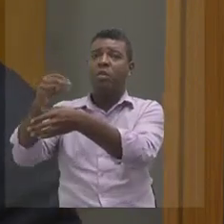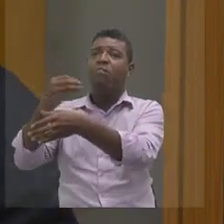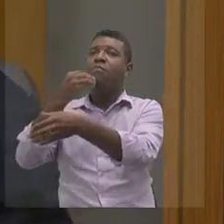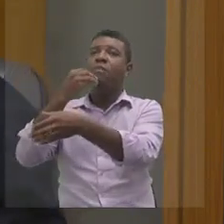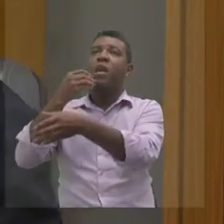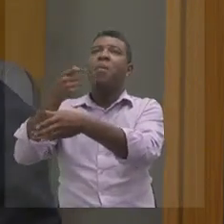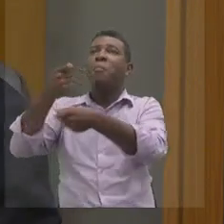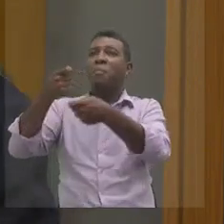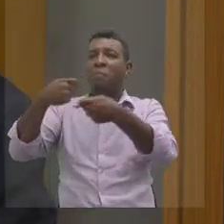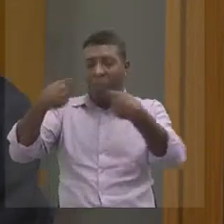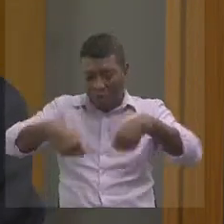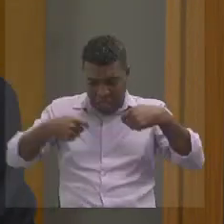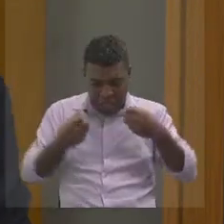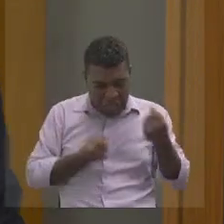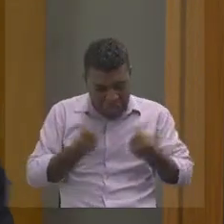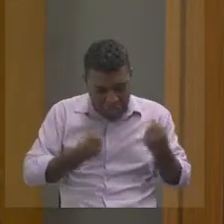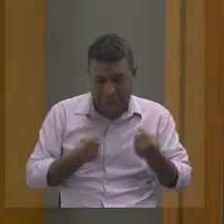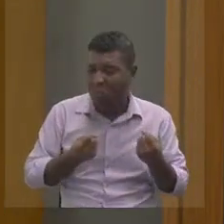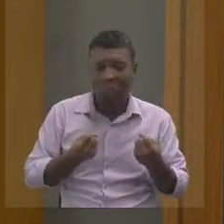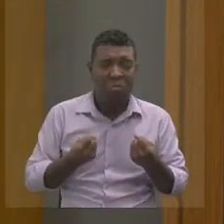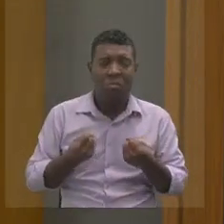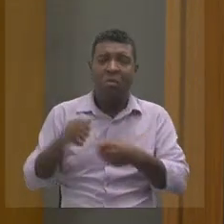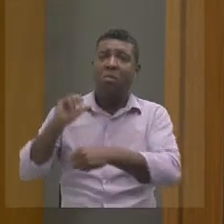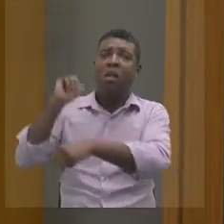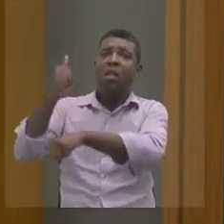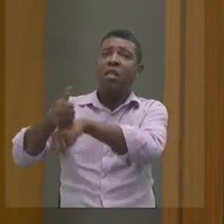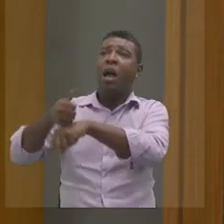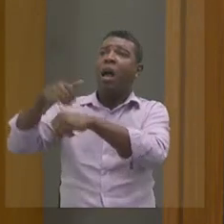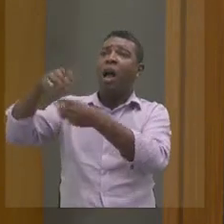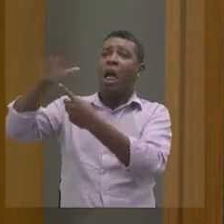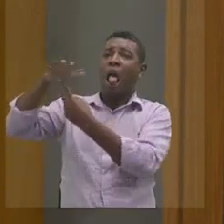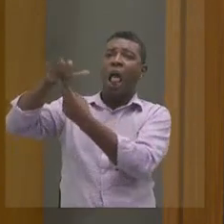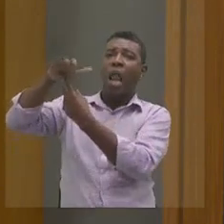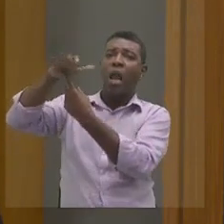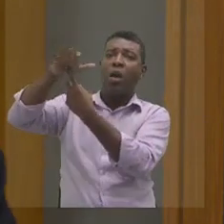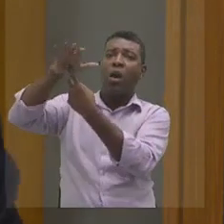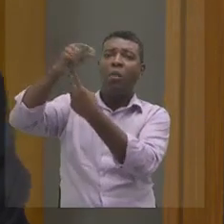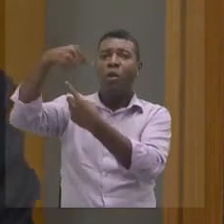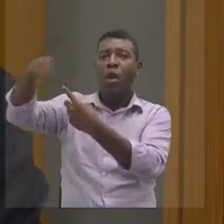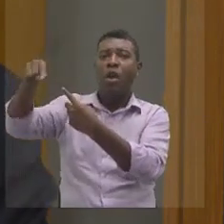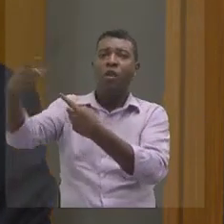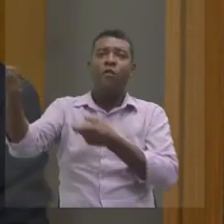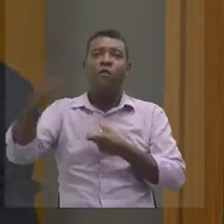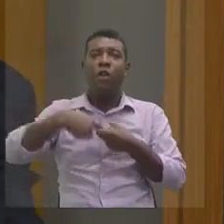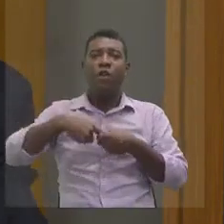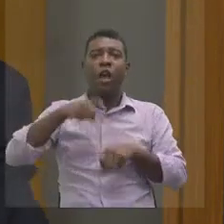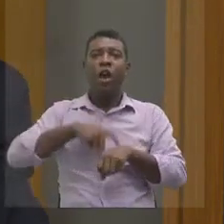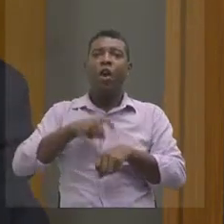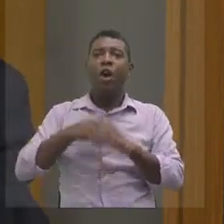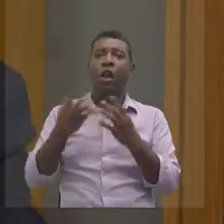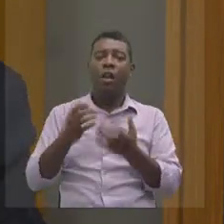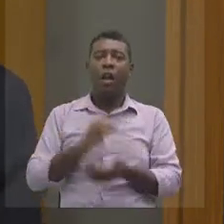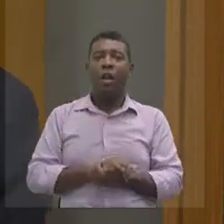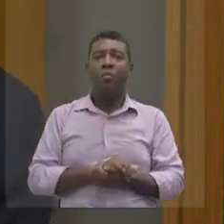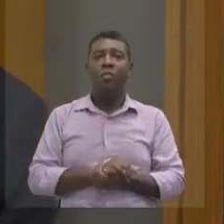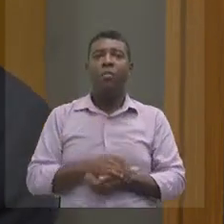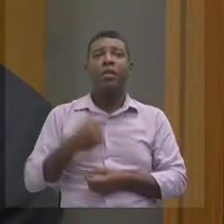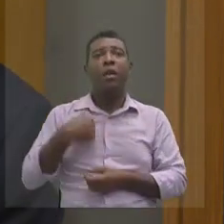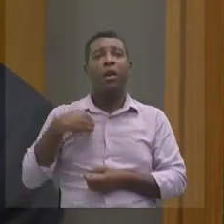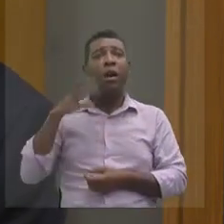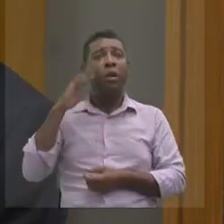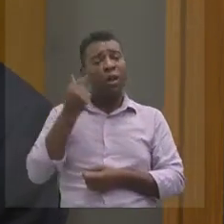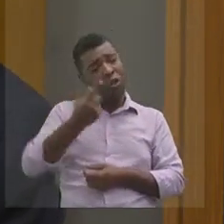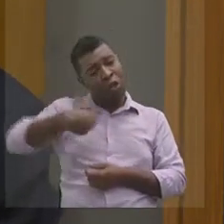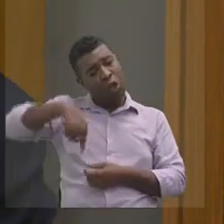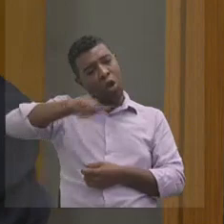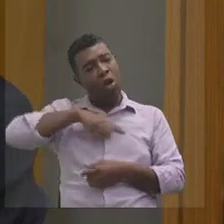particular para ir lá para lá e voltar o que eles quisessem bom gente não dá eu acho que nós precisamos de ter mais seriedade